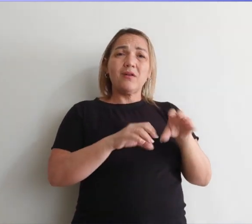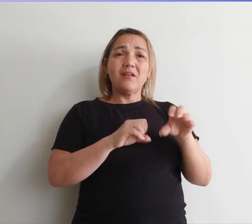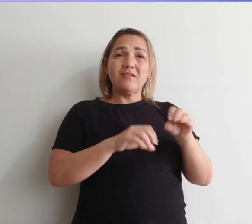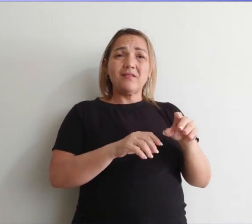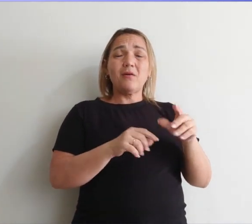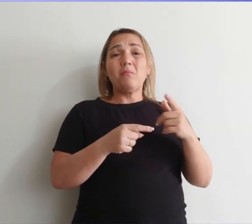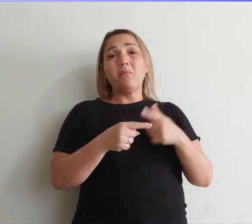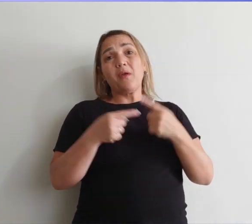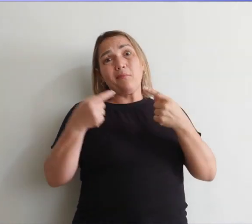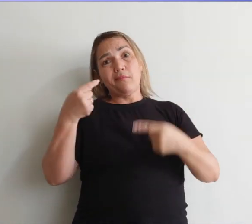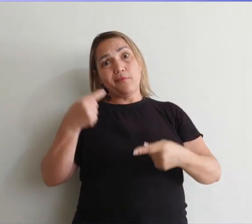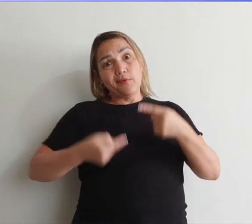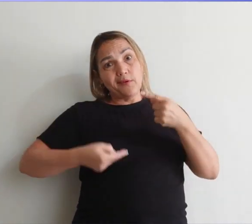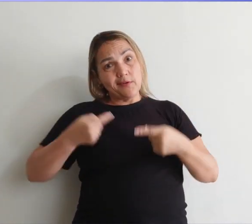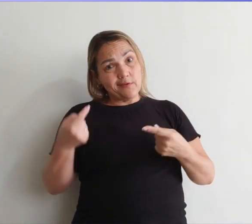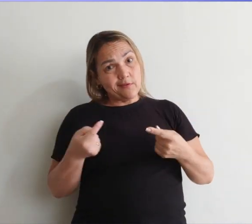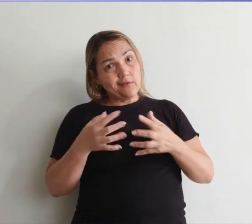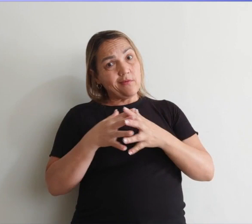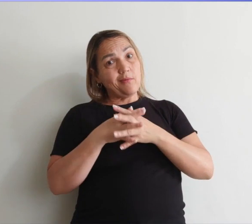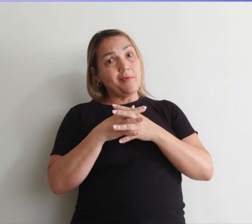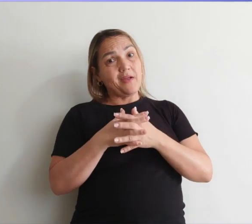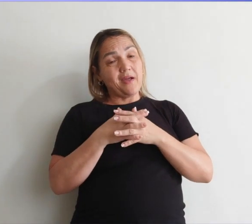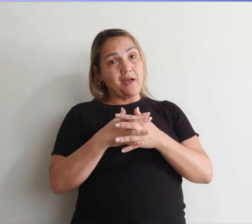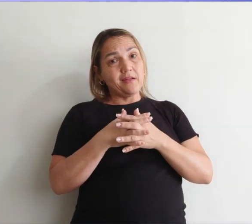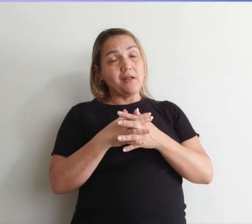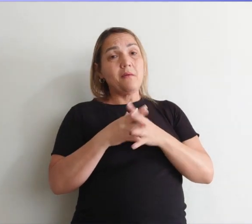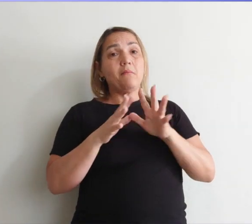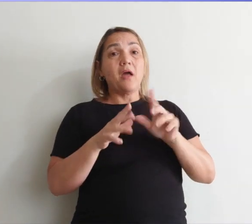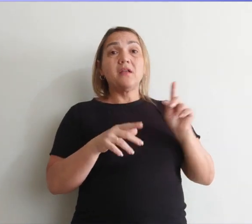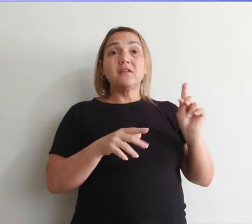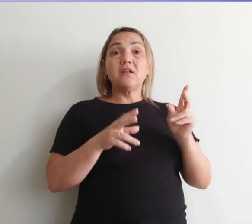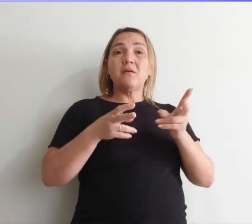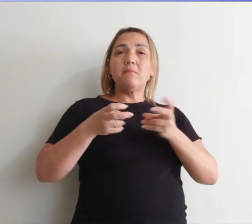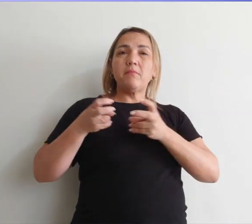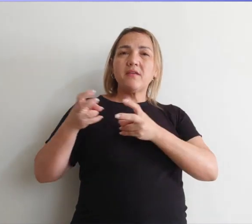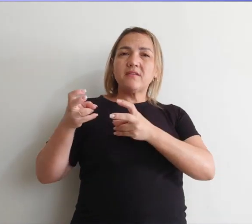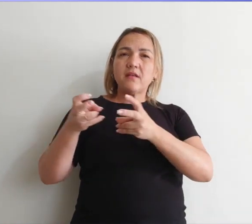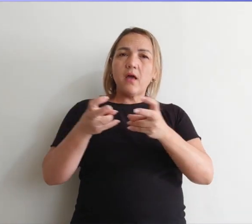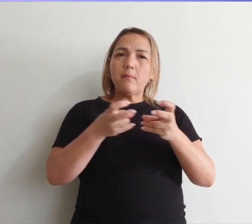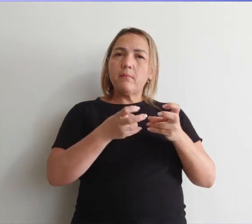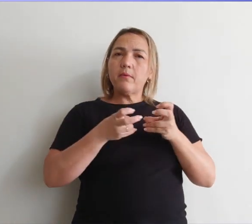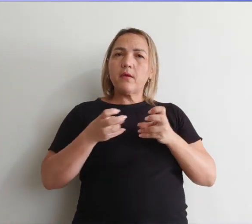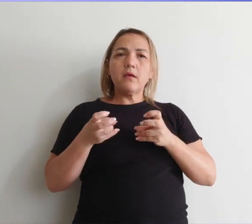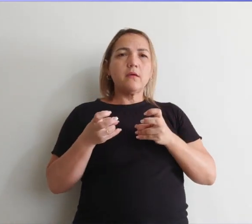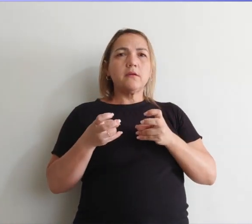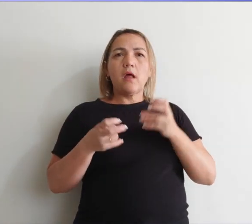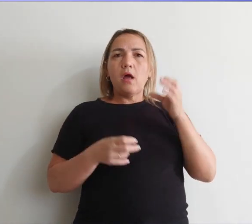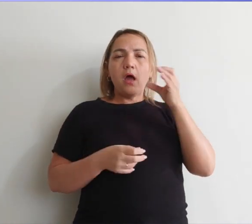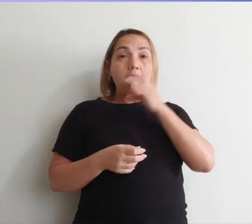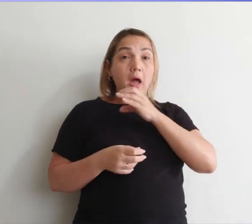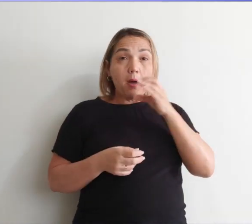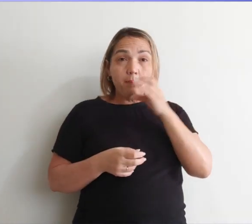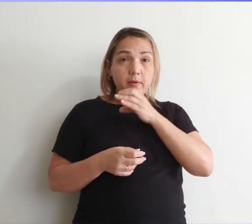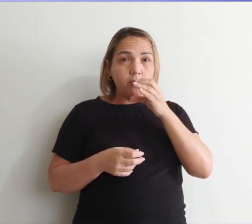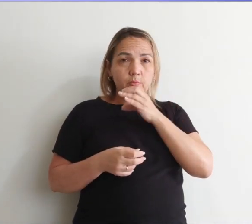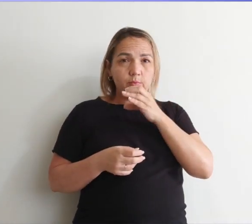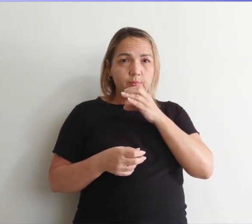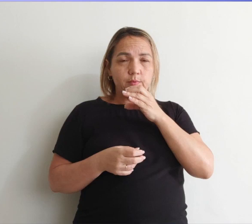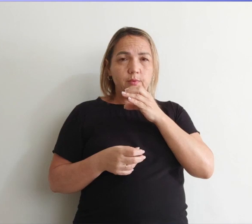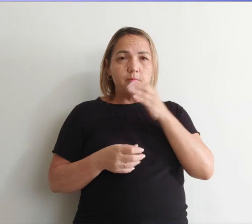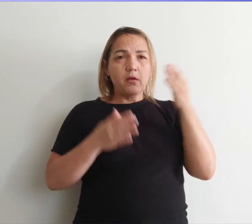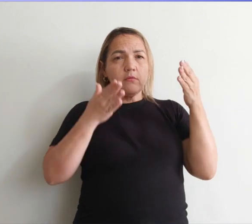Entrar em umas questões políticas é complicado, né? Mas assim, é o que eu vejo, né? Dela está sendo assim, muito rápida,